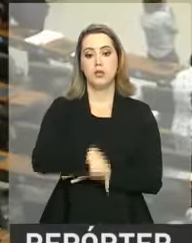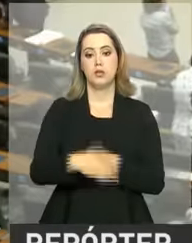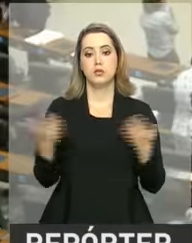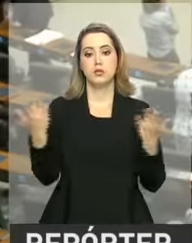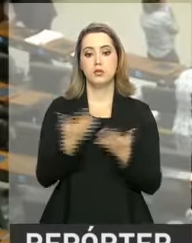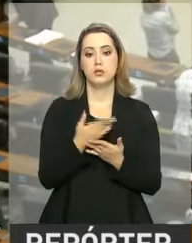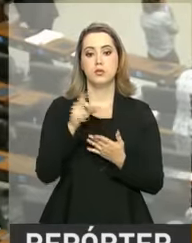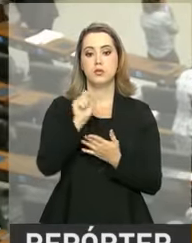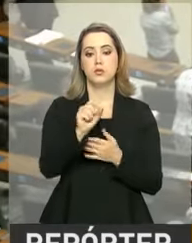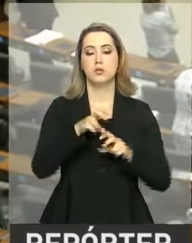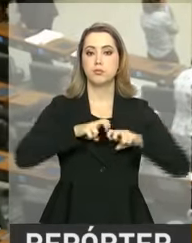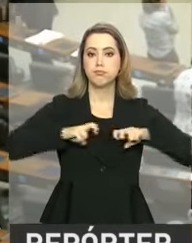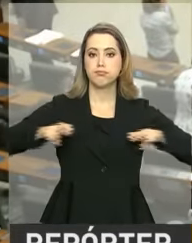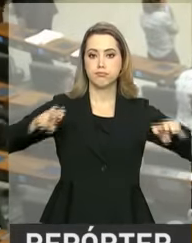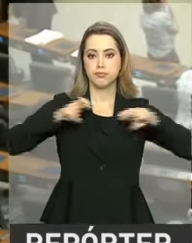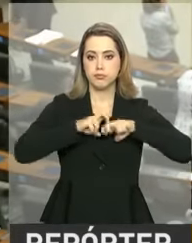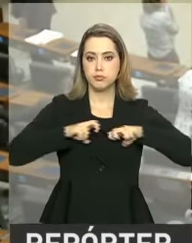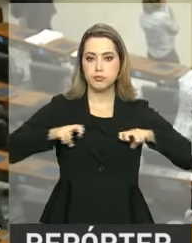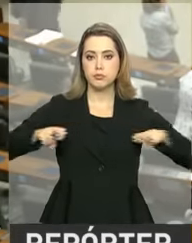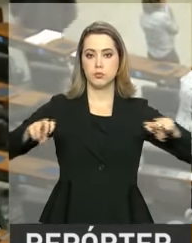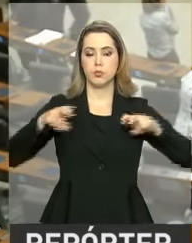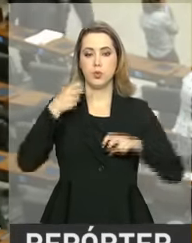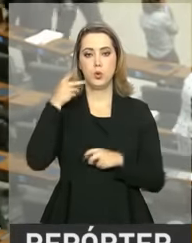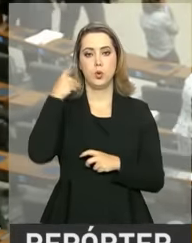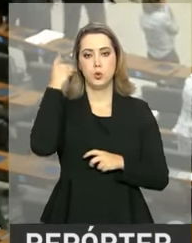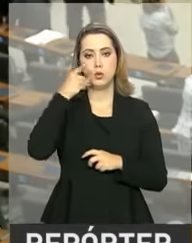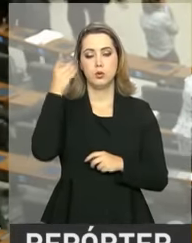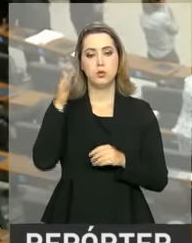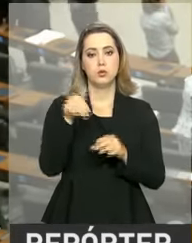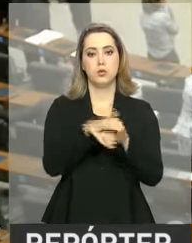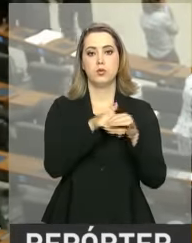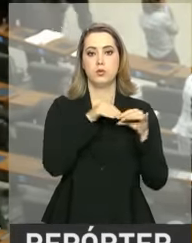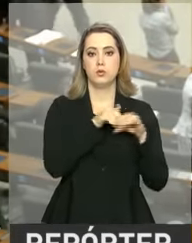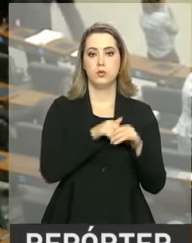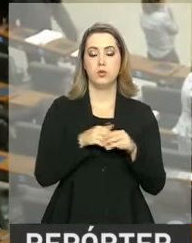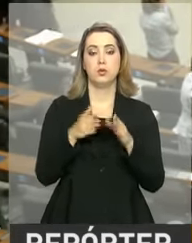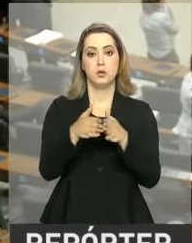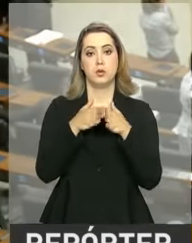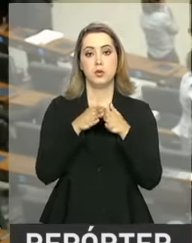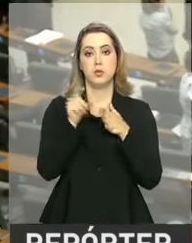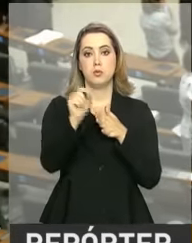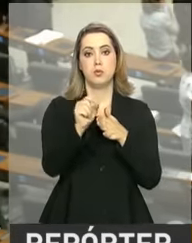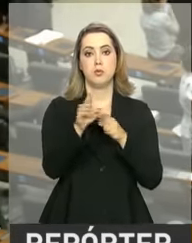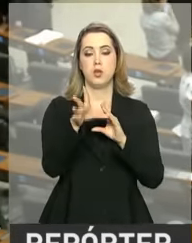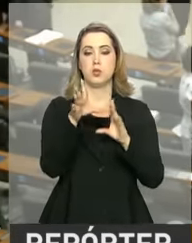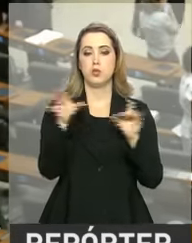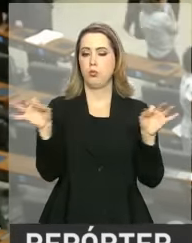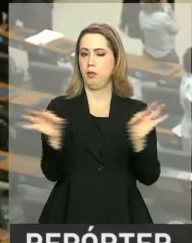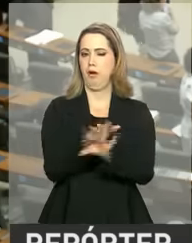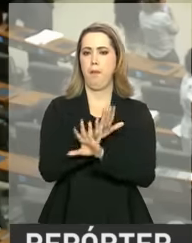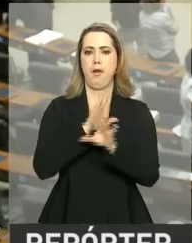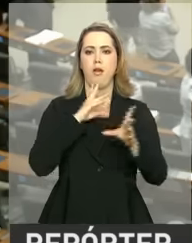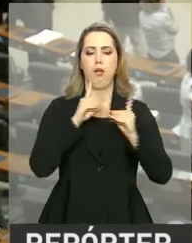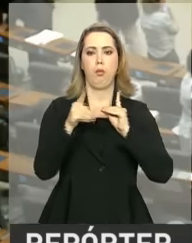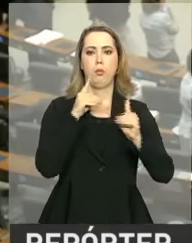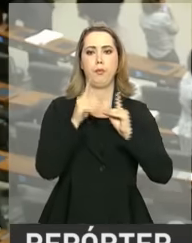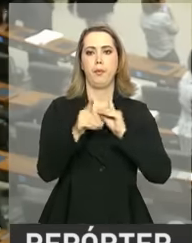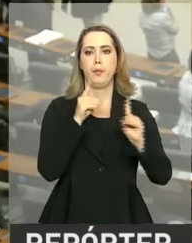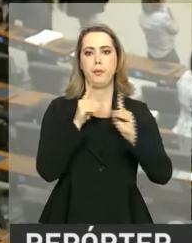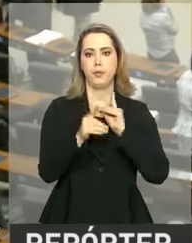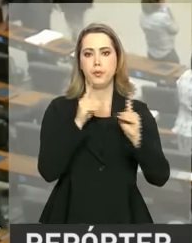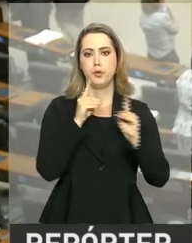plenário Ulisses Guimarães, os parlamentares vão votar um requerimento que pede o fim das discussões em relação à